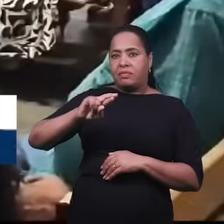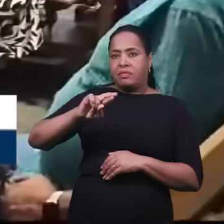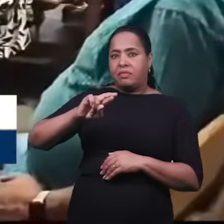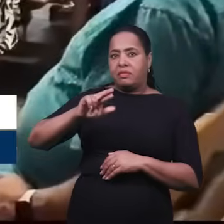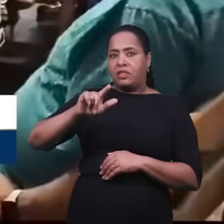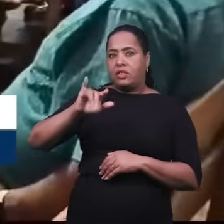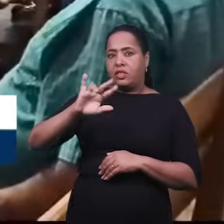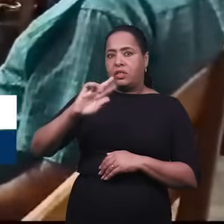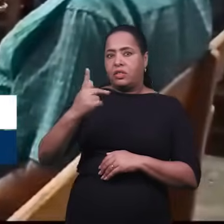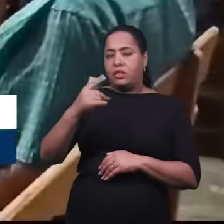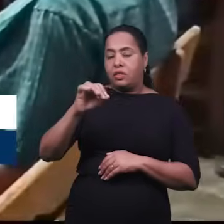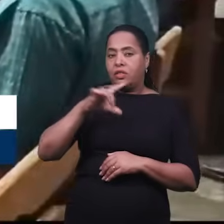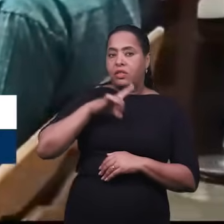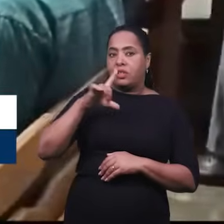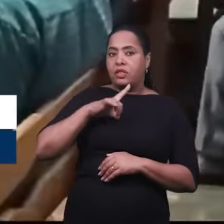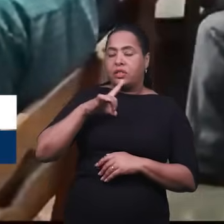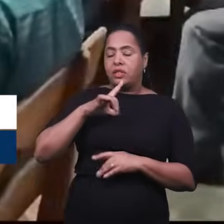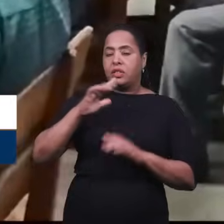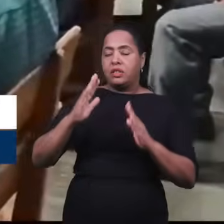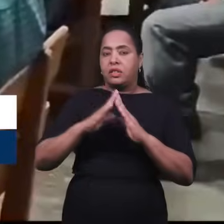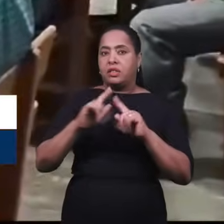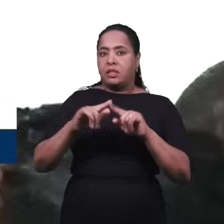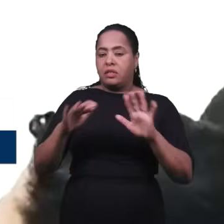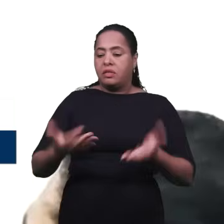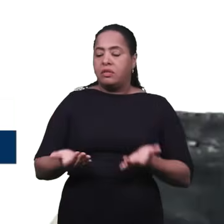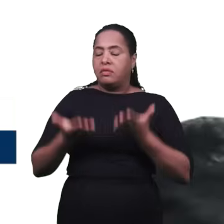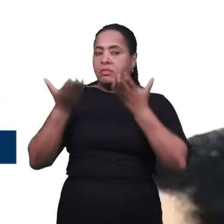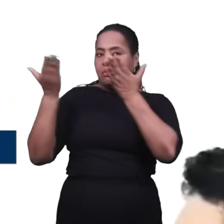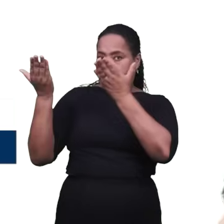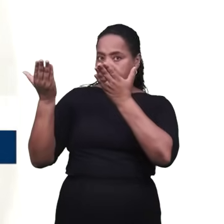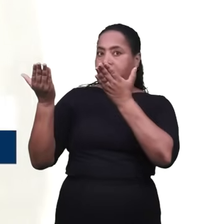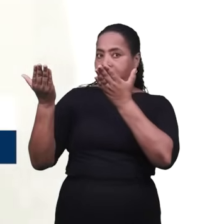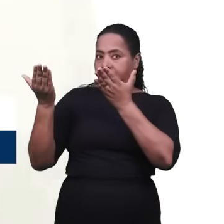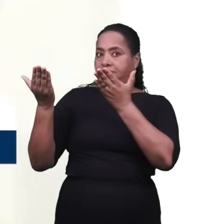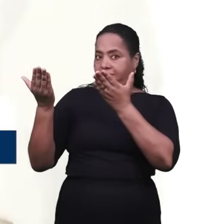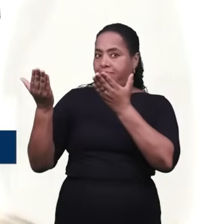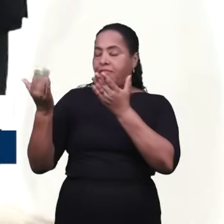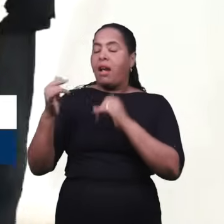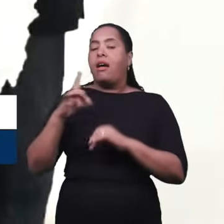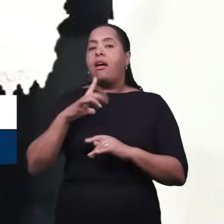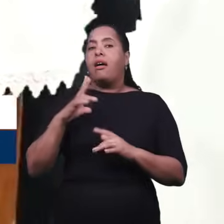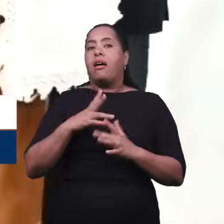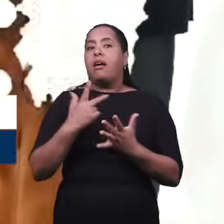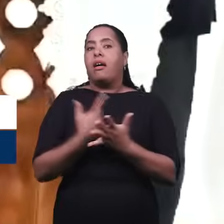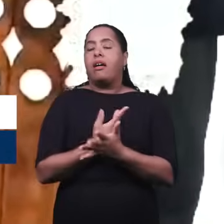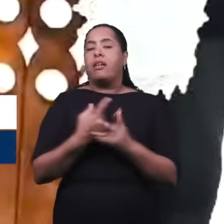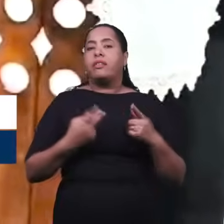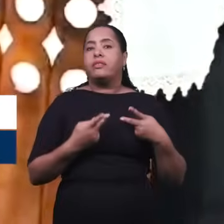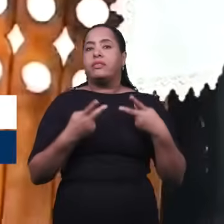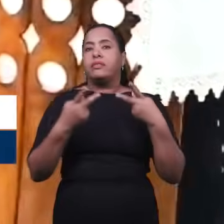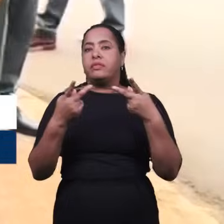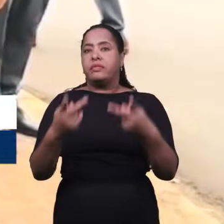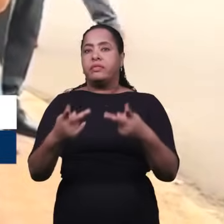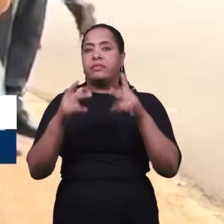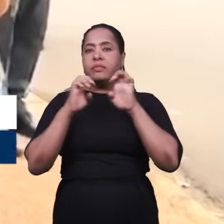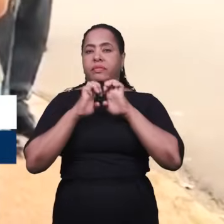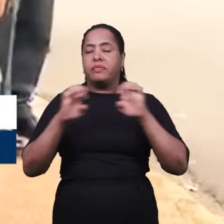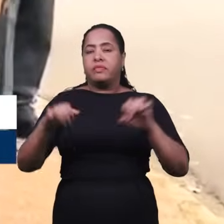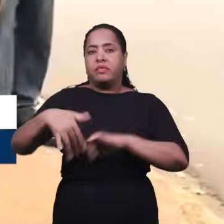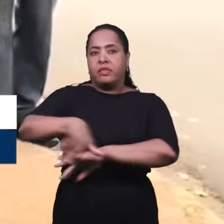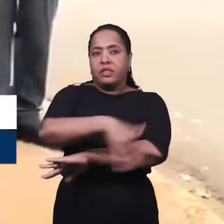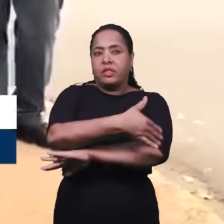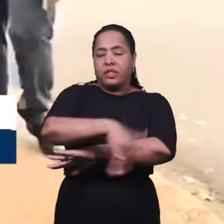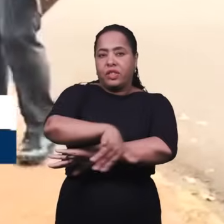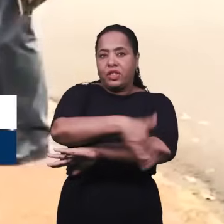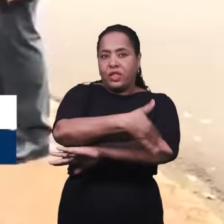Paulo, houve a consagração do Salão da Igreja Cristã Maranata. Foram realizadas visitas e evangelizações